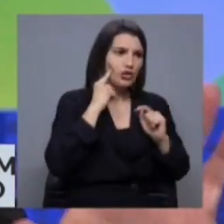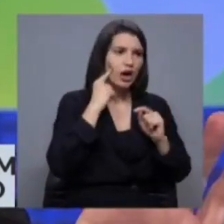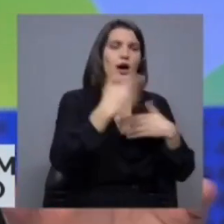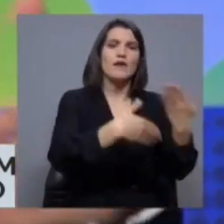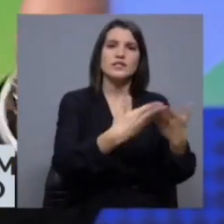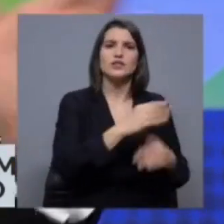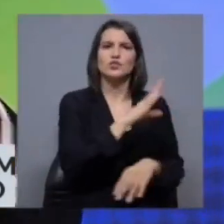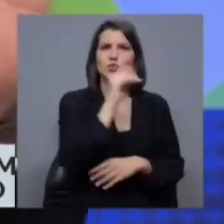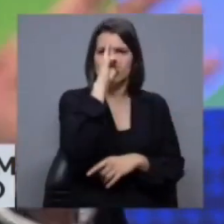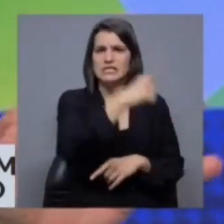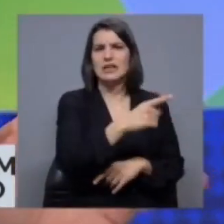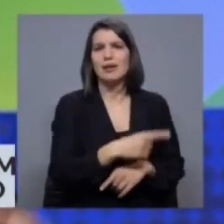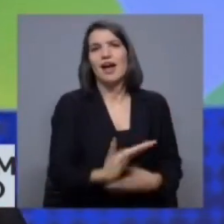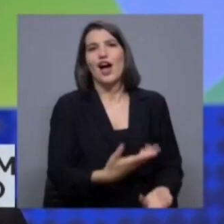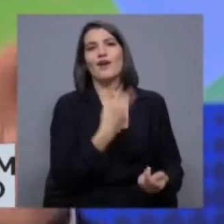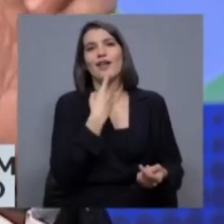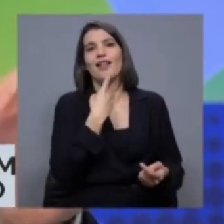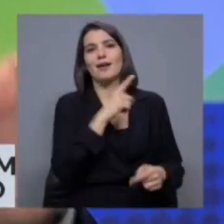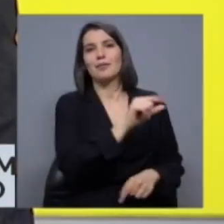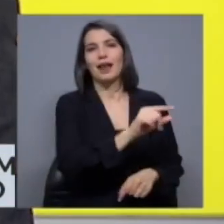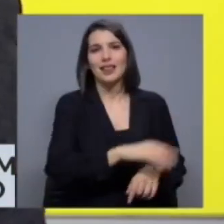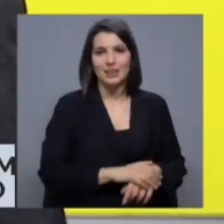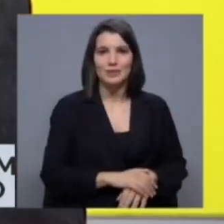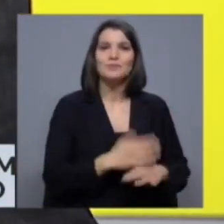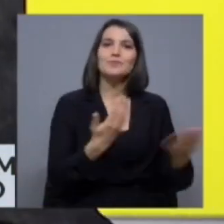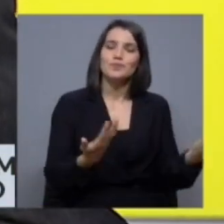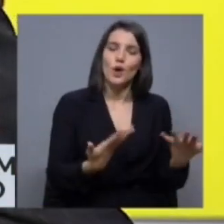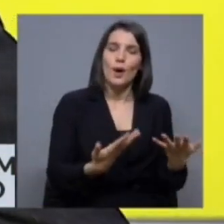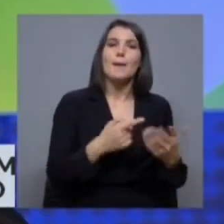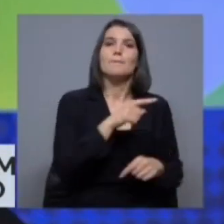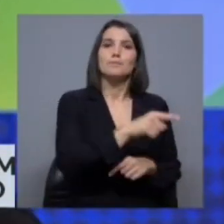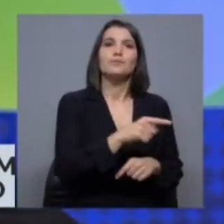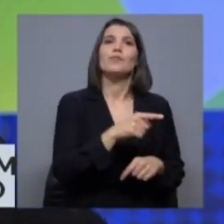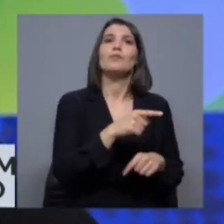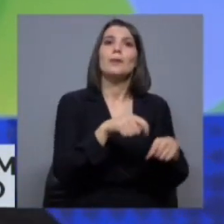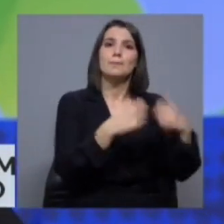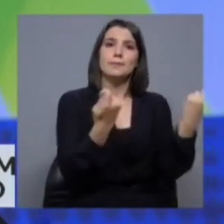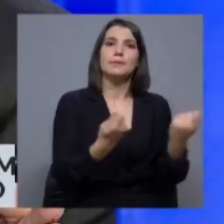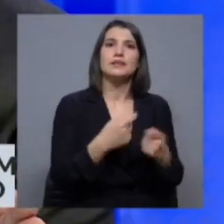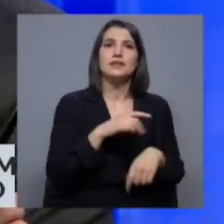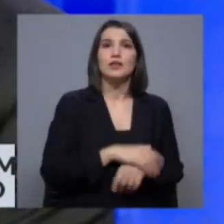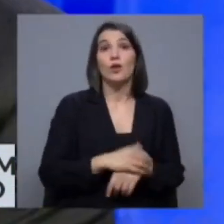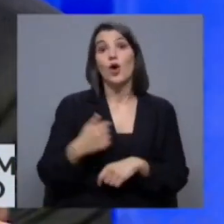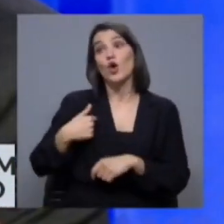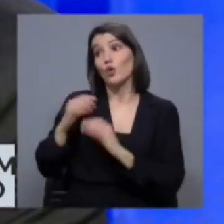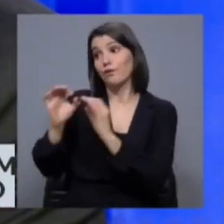eles não sabem fazer agora um partir de